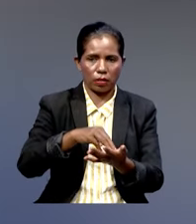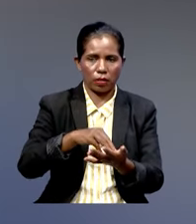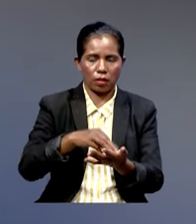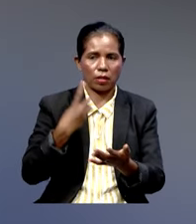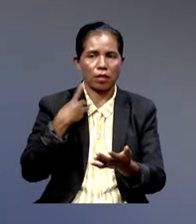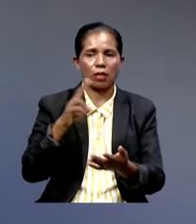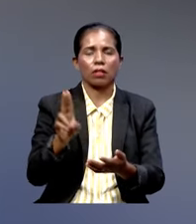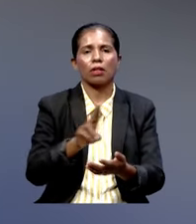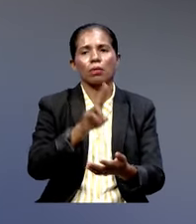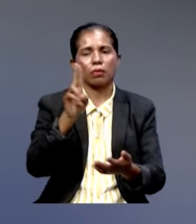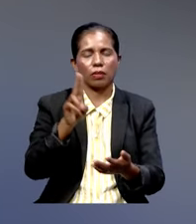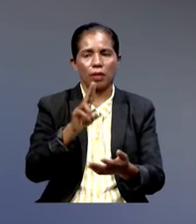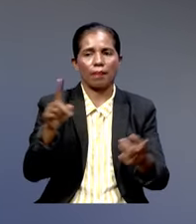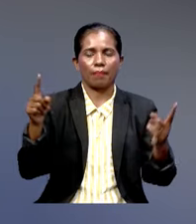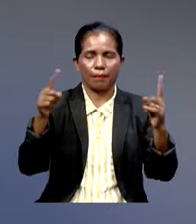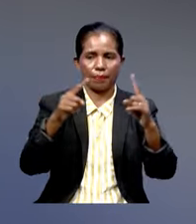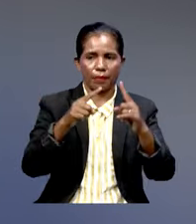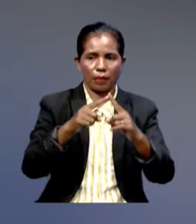ita usaba